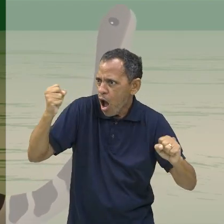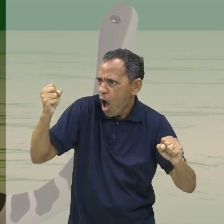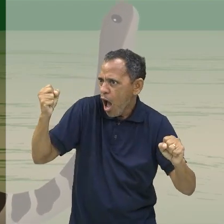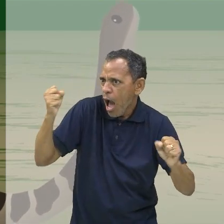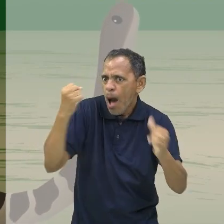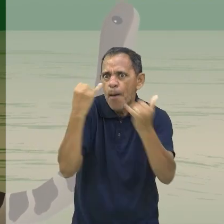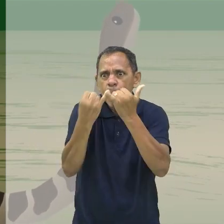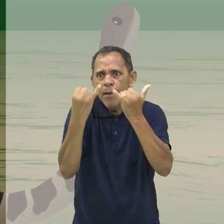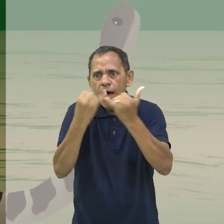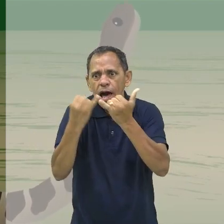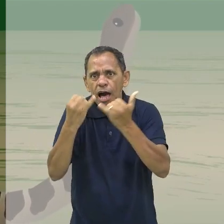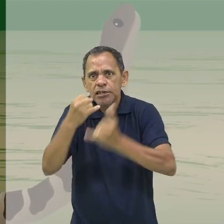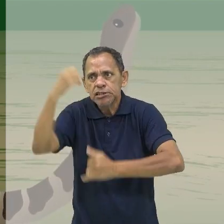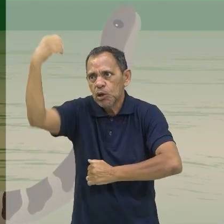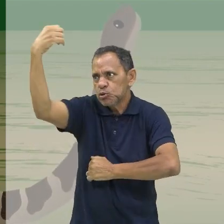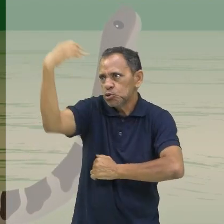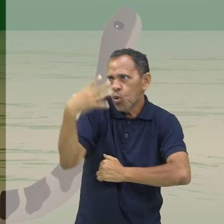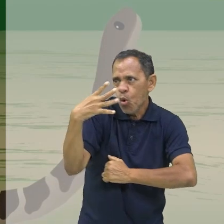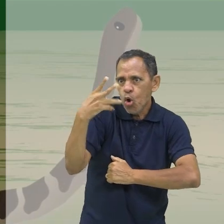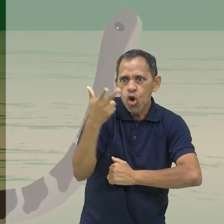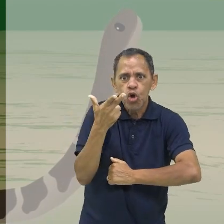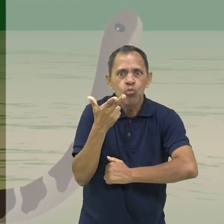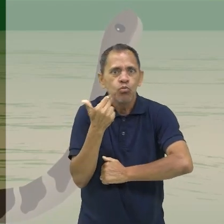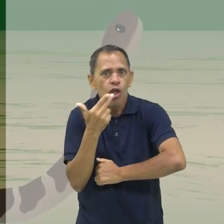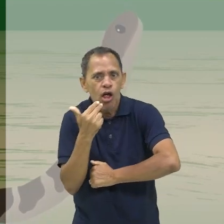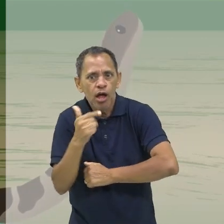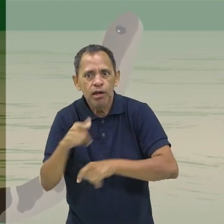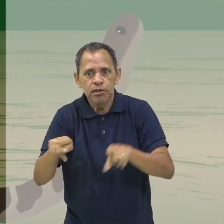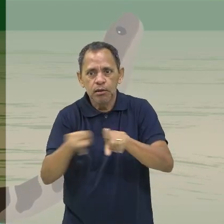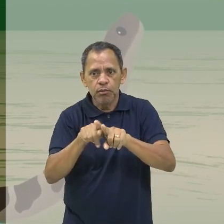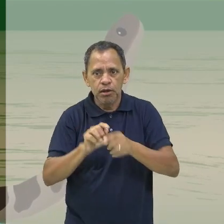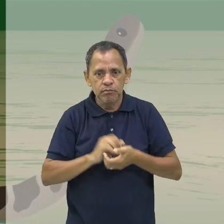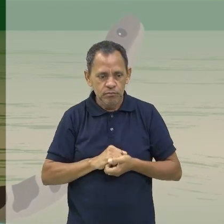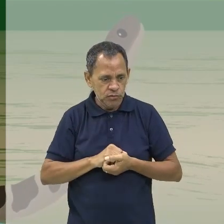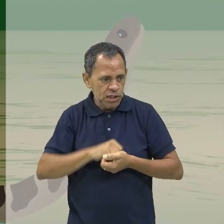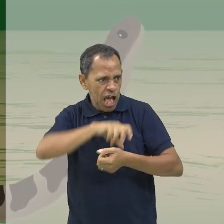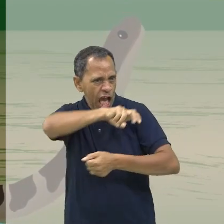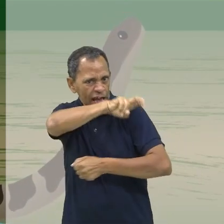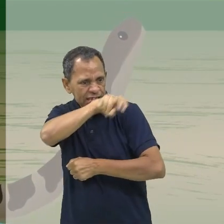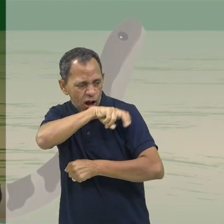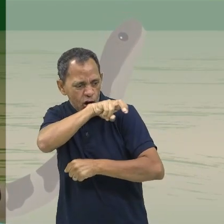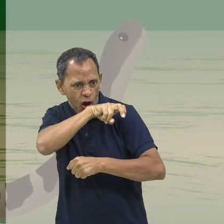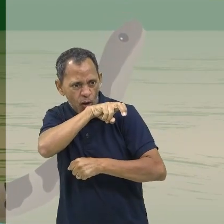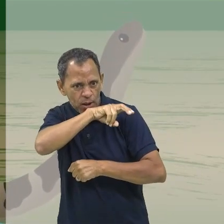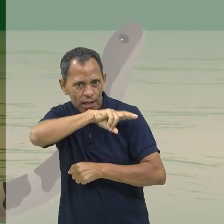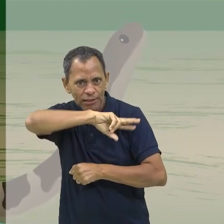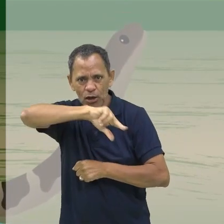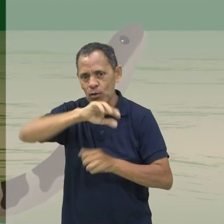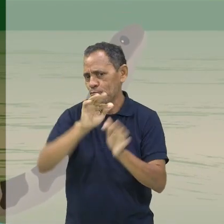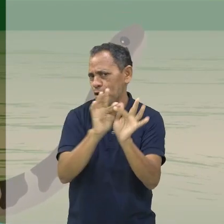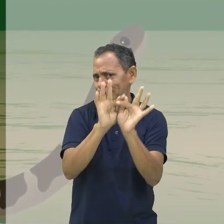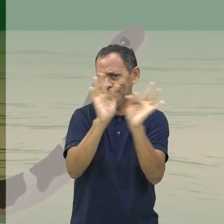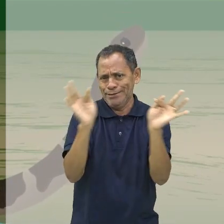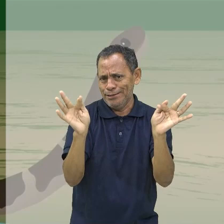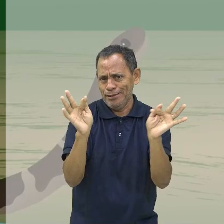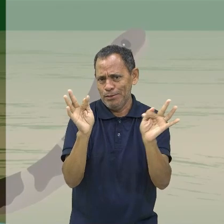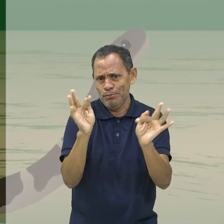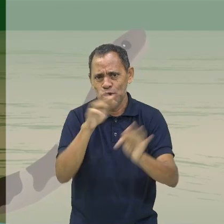de luz e minerais. Essa cobra não era uma simples